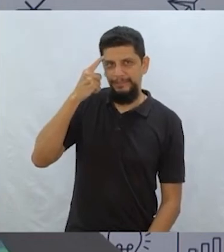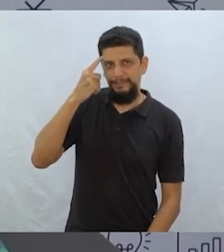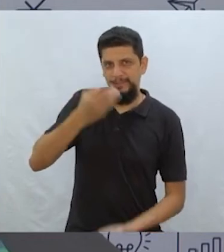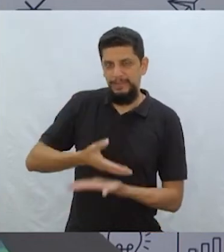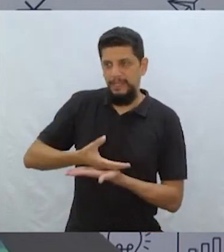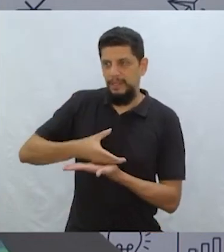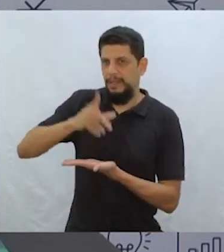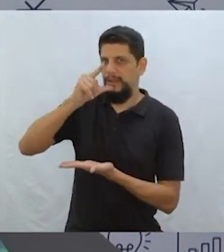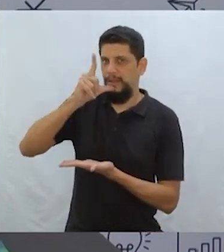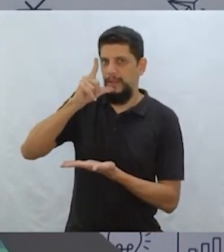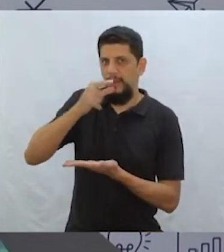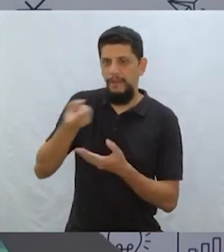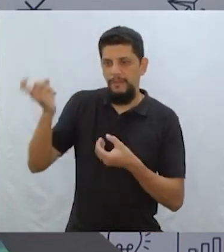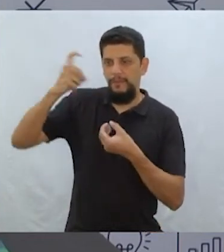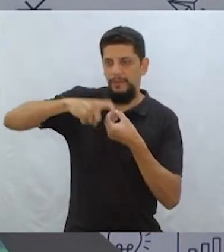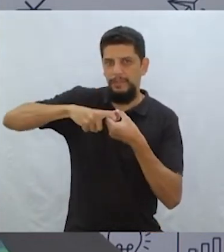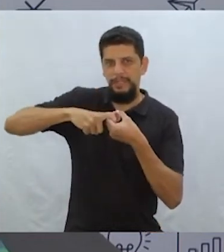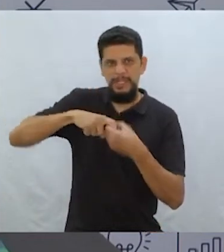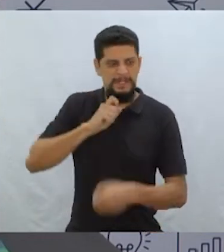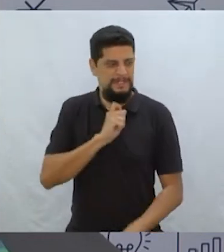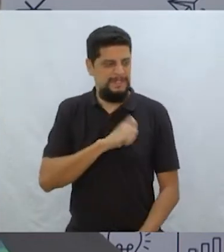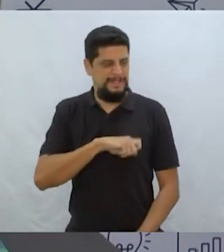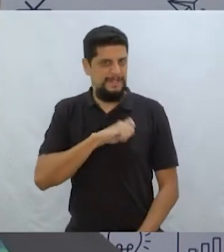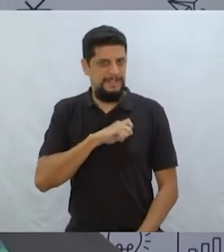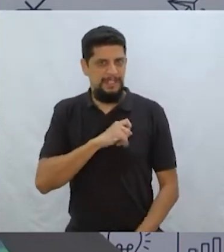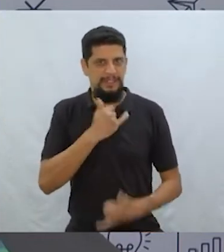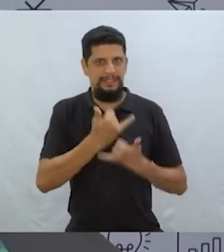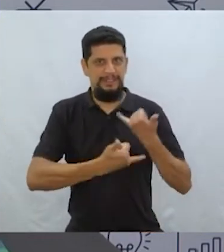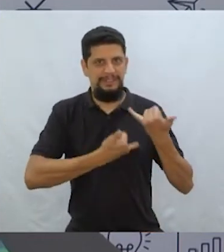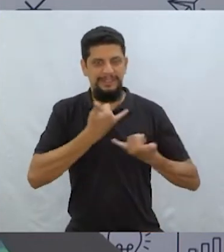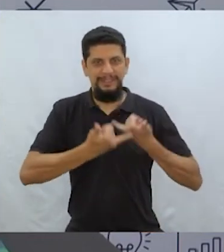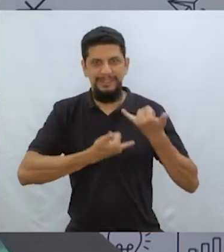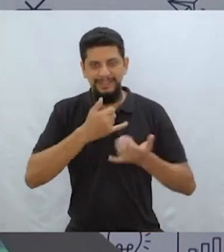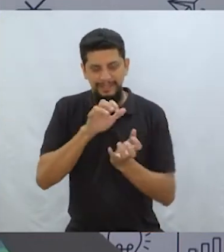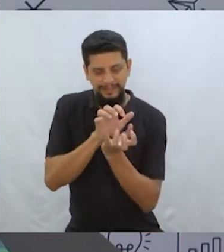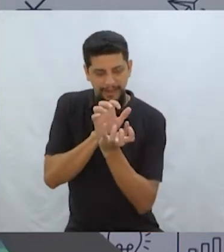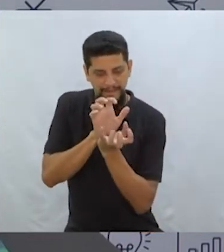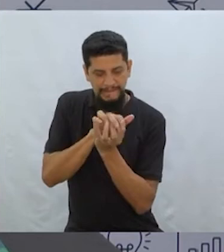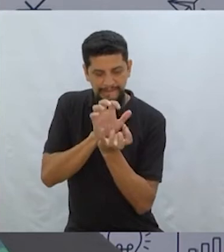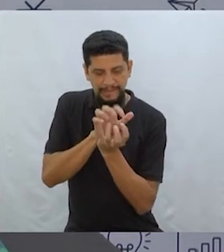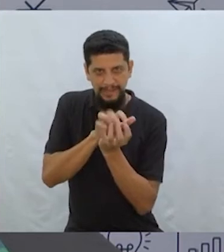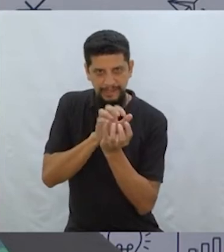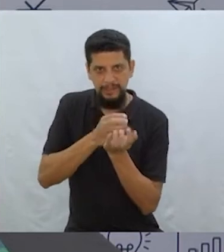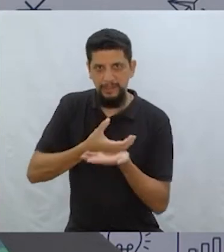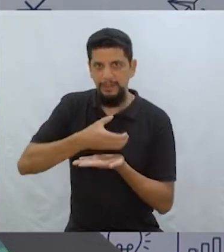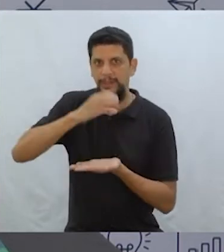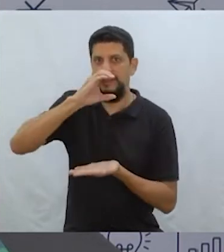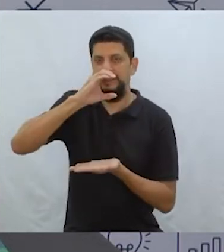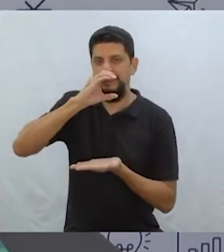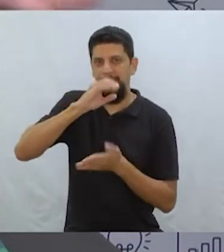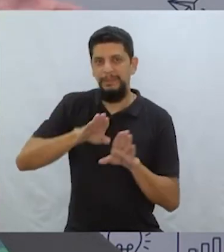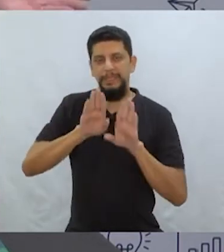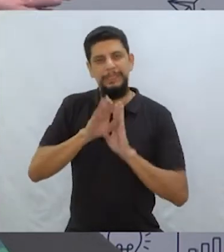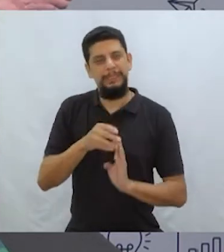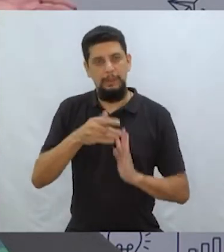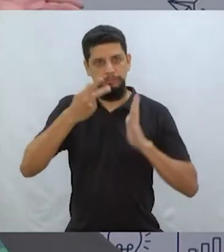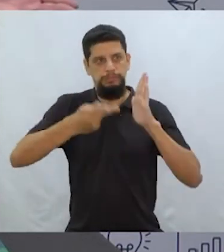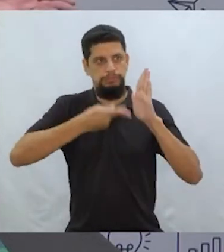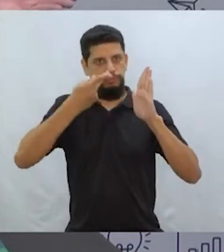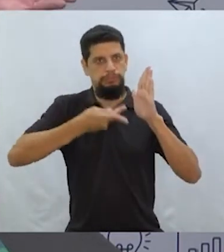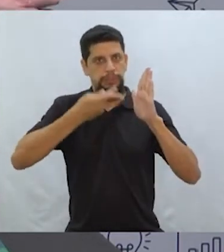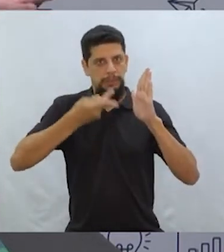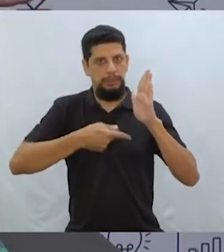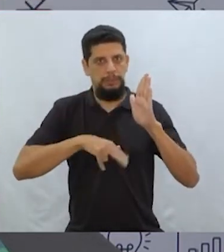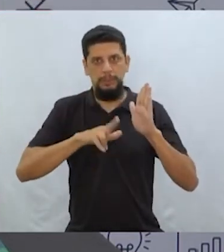pensando né em voltar com a história da brincadeira da dentadura e do copo mas como eles haviam